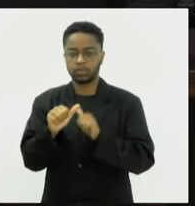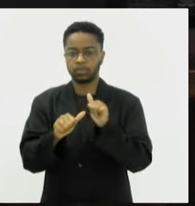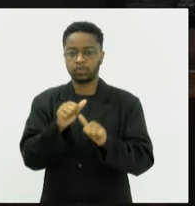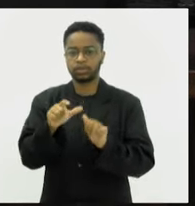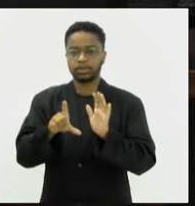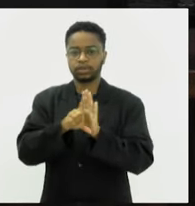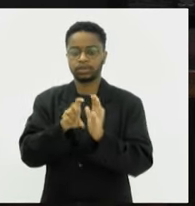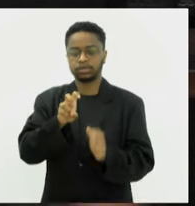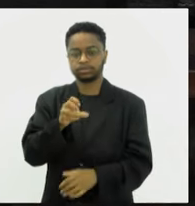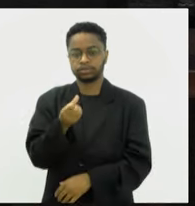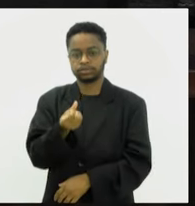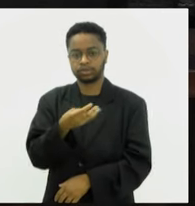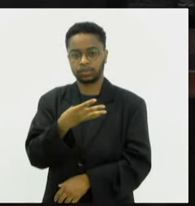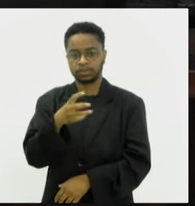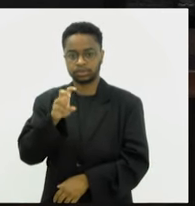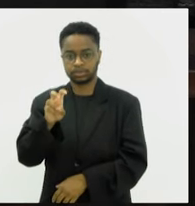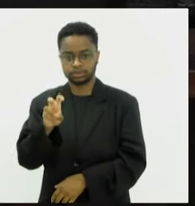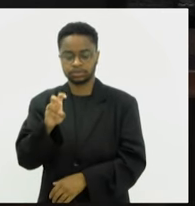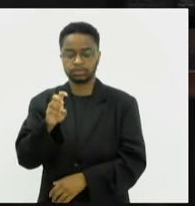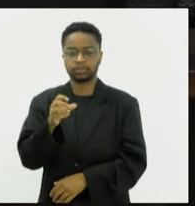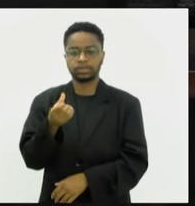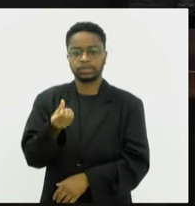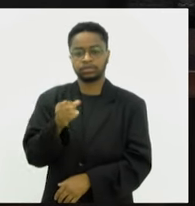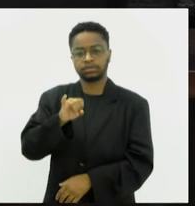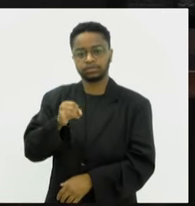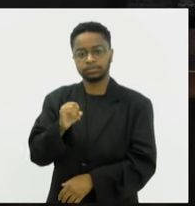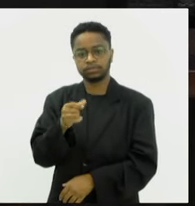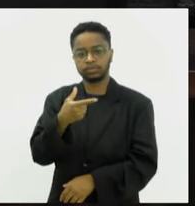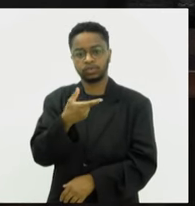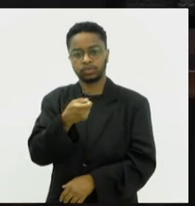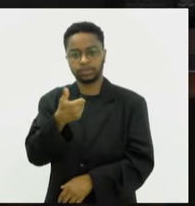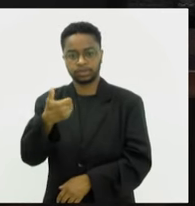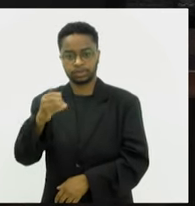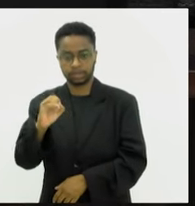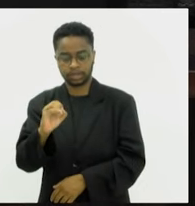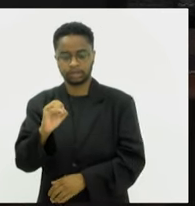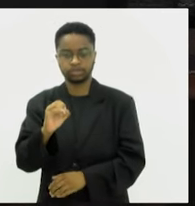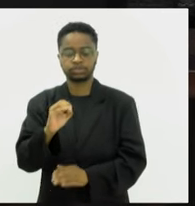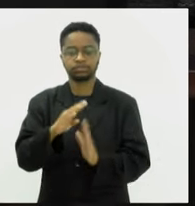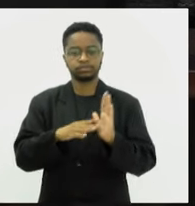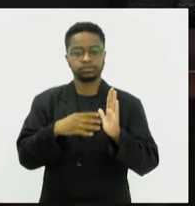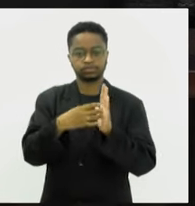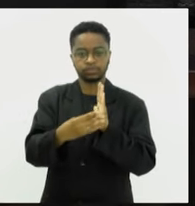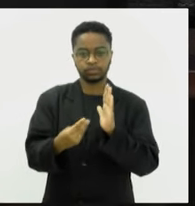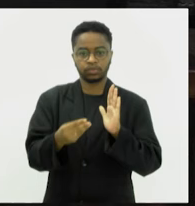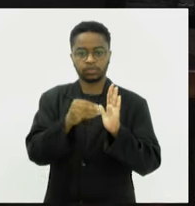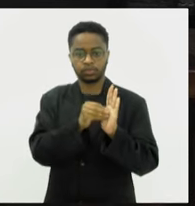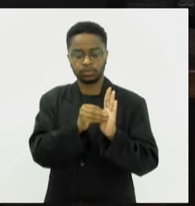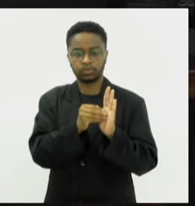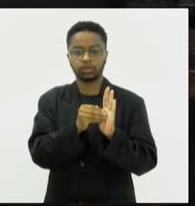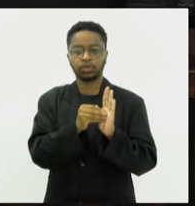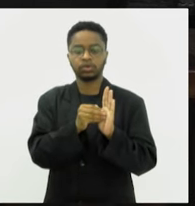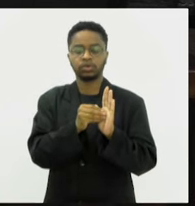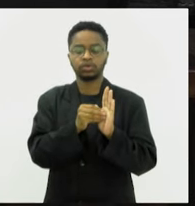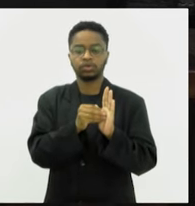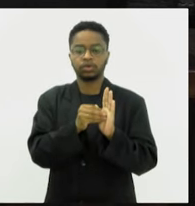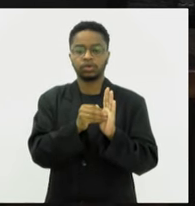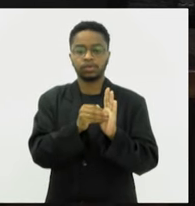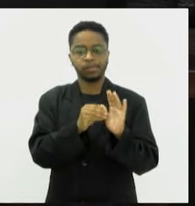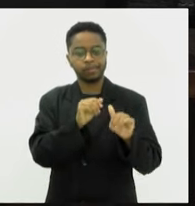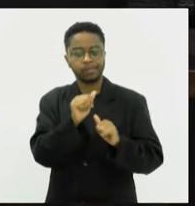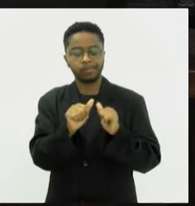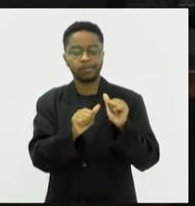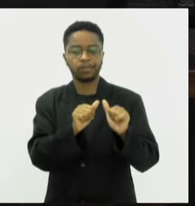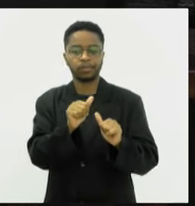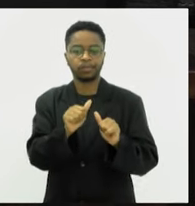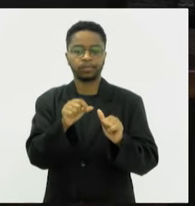lei 5.645, de 6 de janeiro de 2010, que consolida a legislação relativa às datas comemorativas do